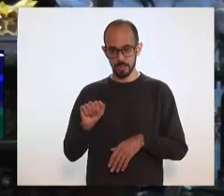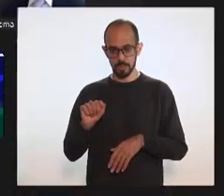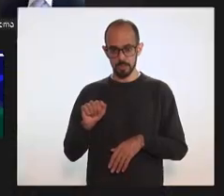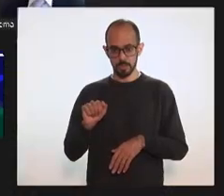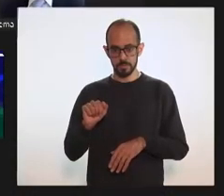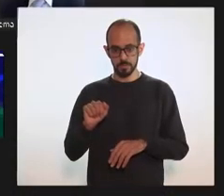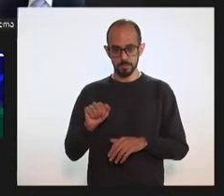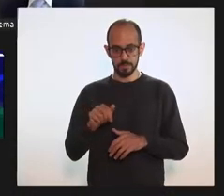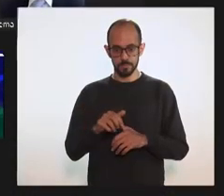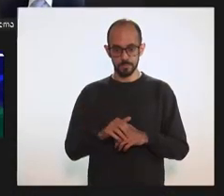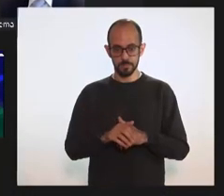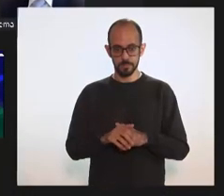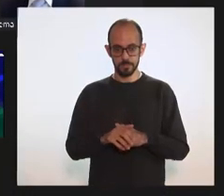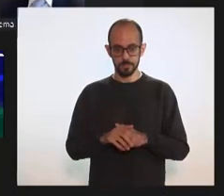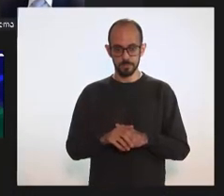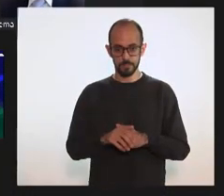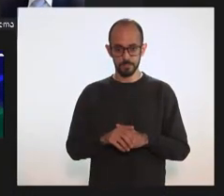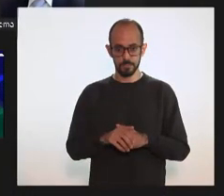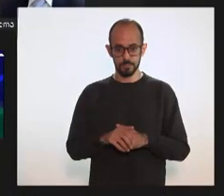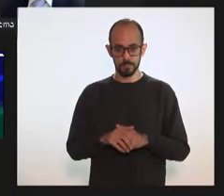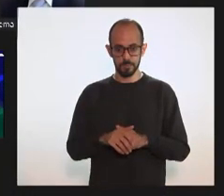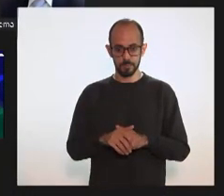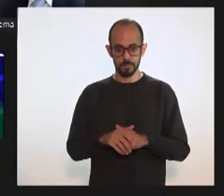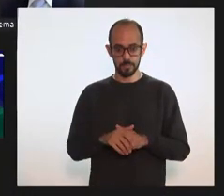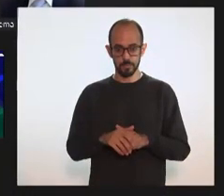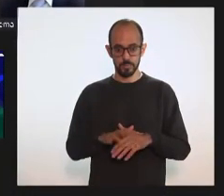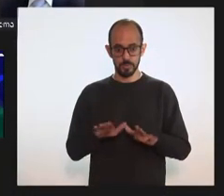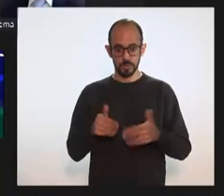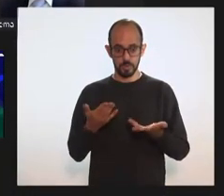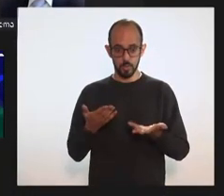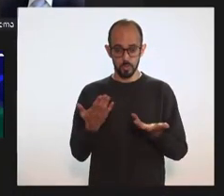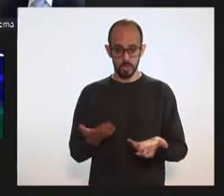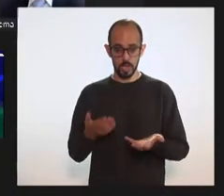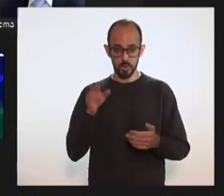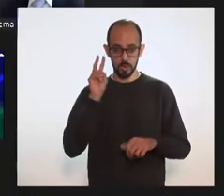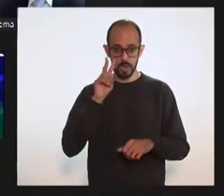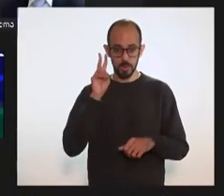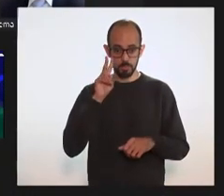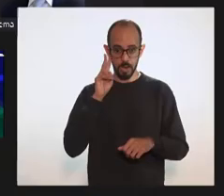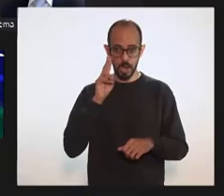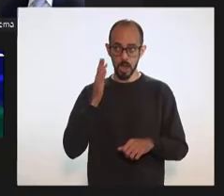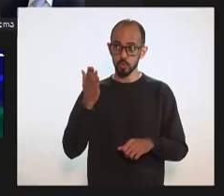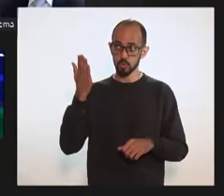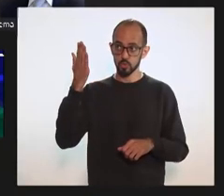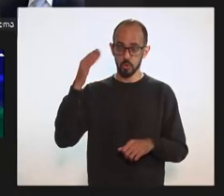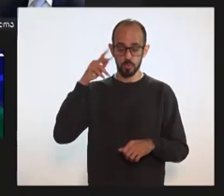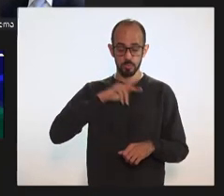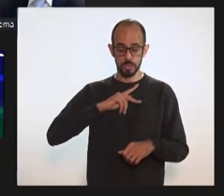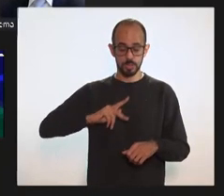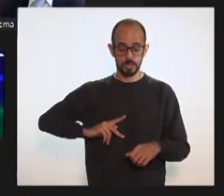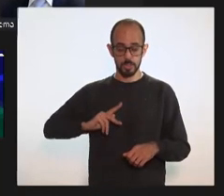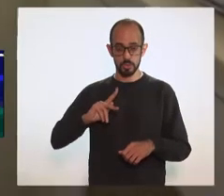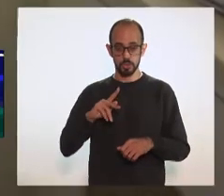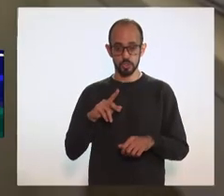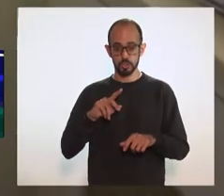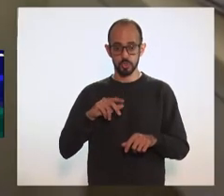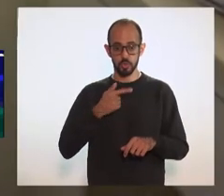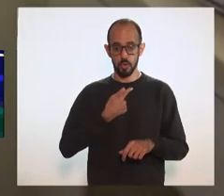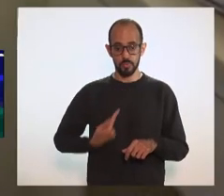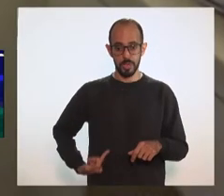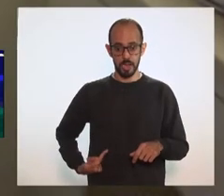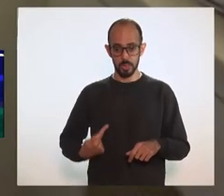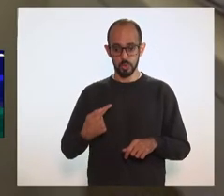Senhor presidente, eu queria lembrar a Vossa Excelência. Eu queria lembrar a Vossa Excelência, senhor presidente, que o